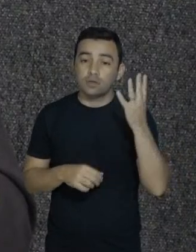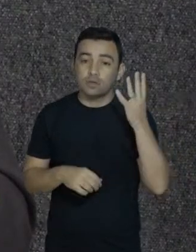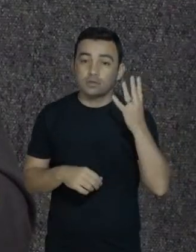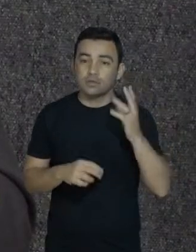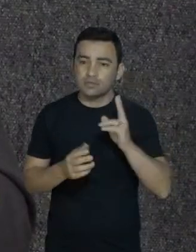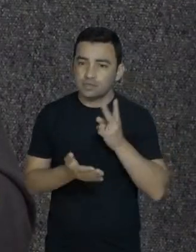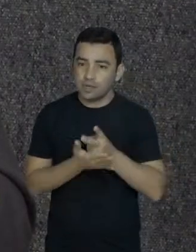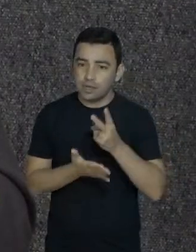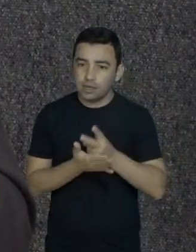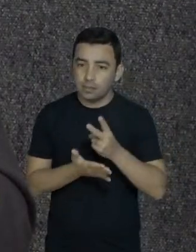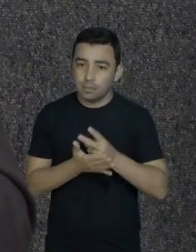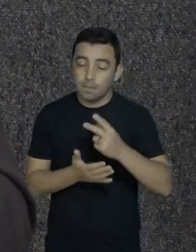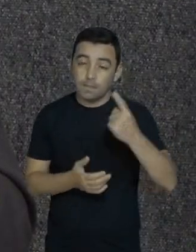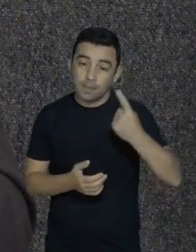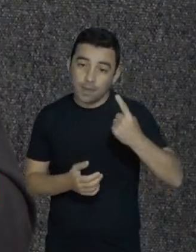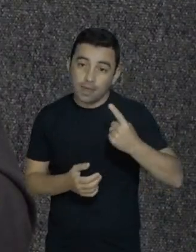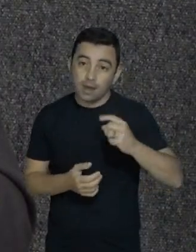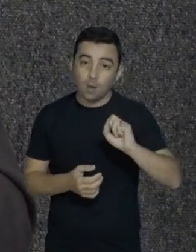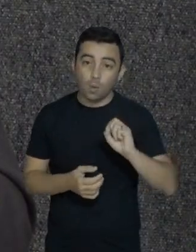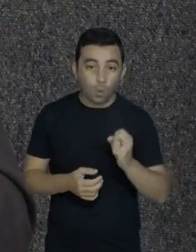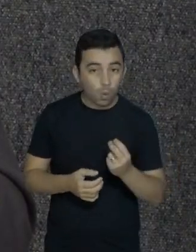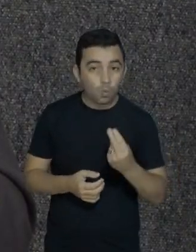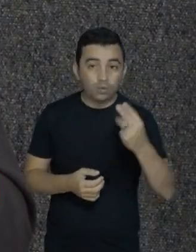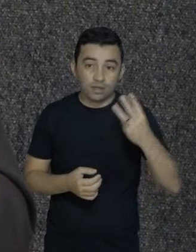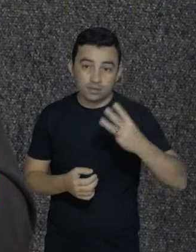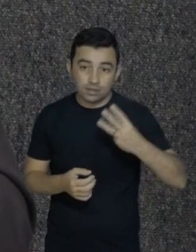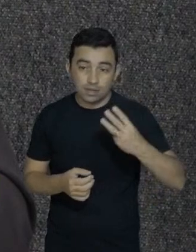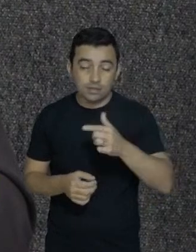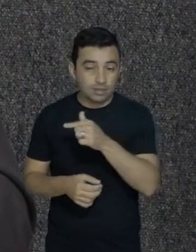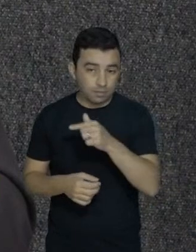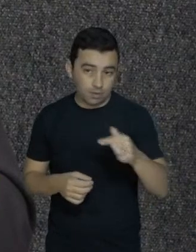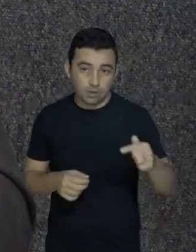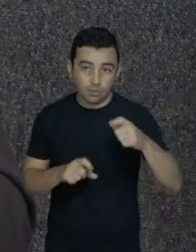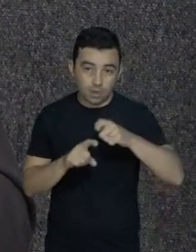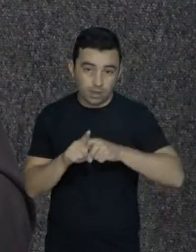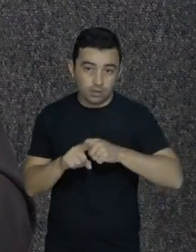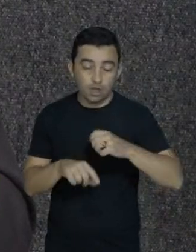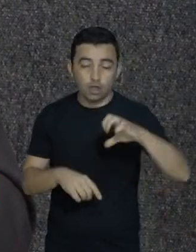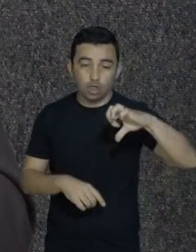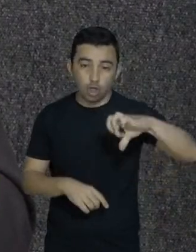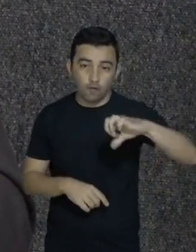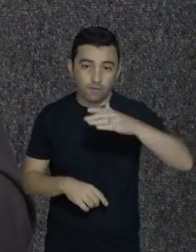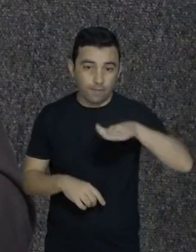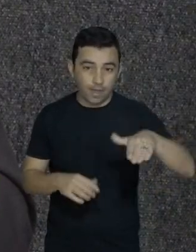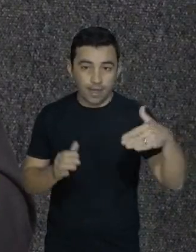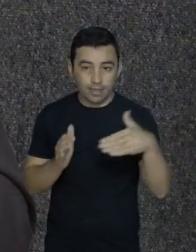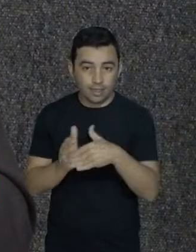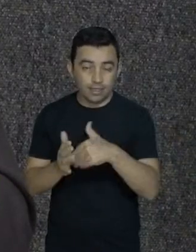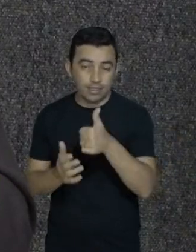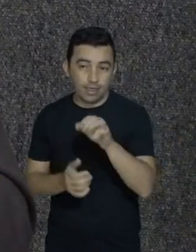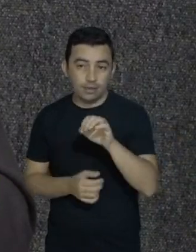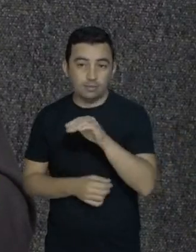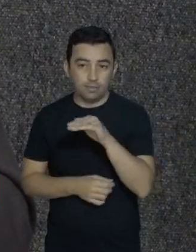ou terceira semana do mês das 9:30 às 10:30 do período matutino